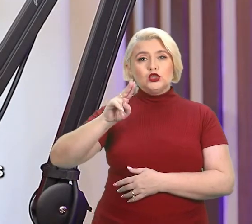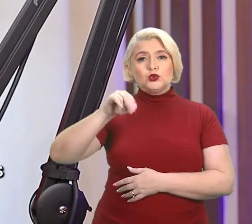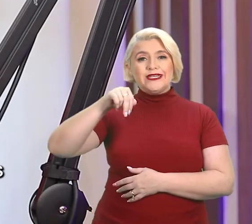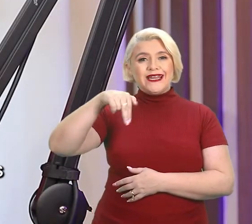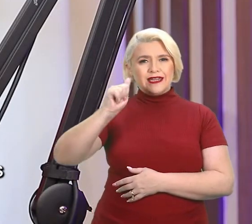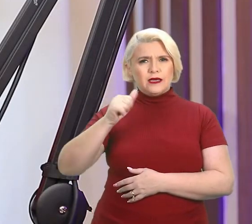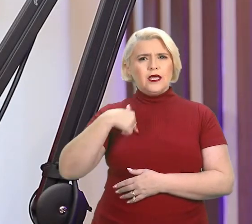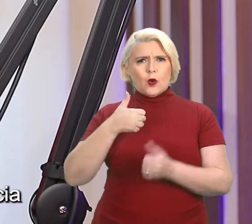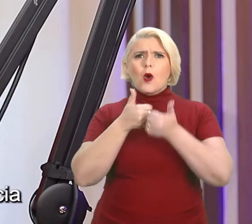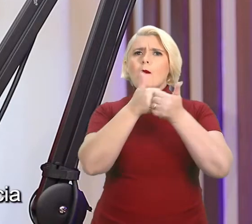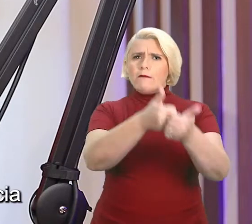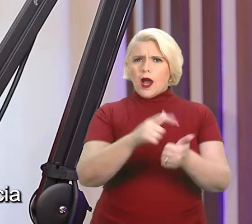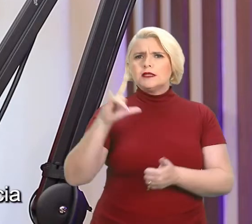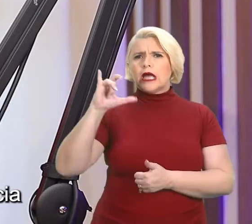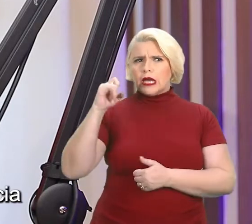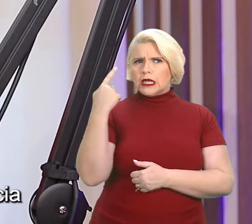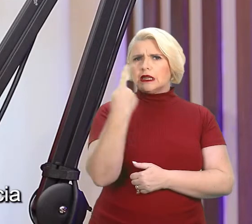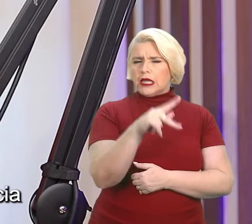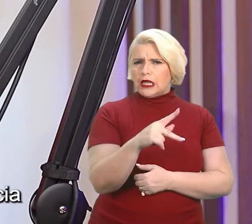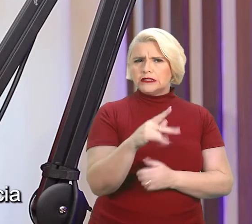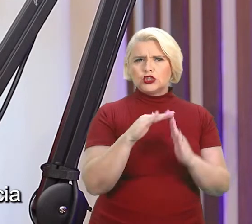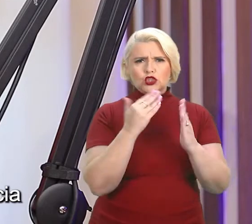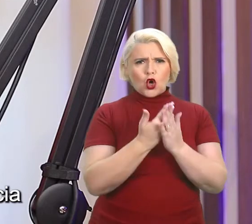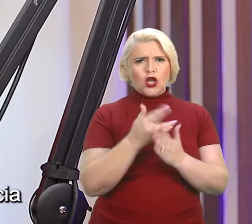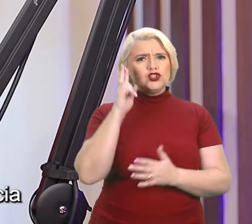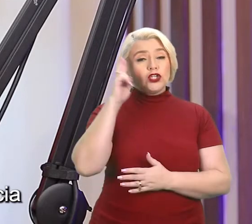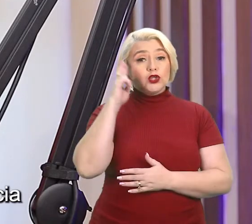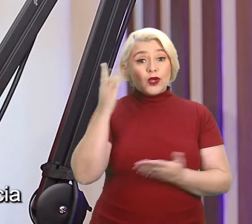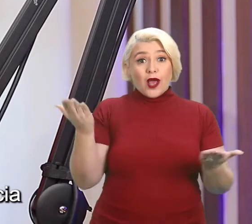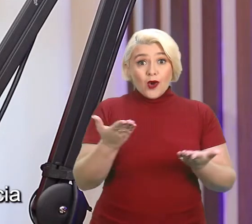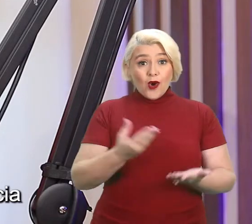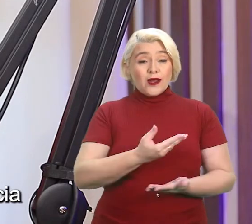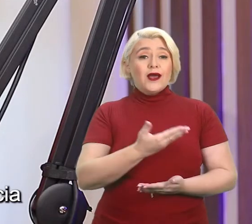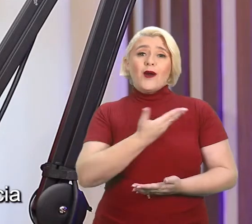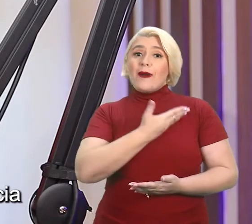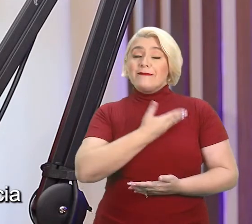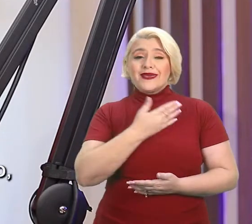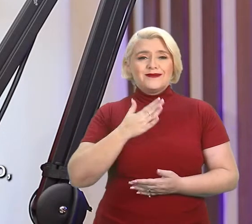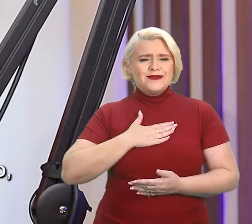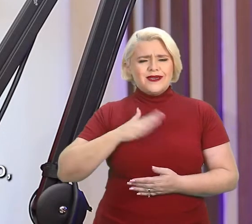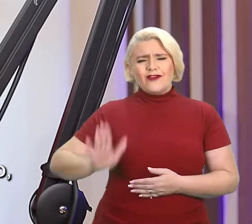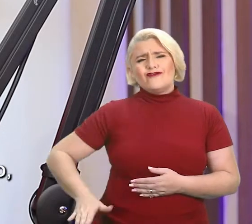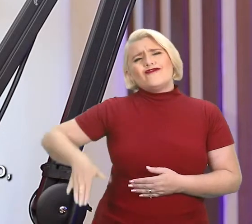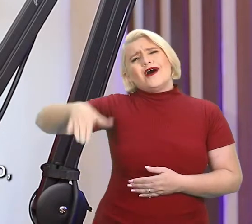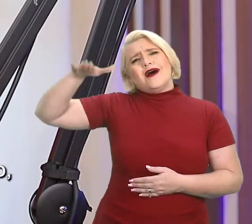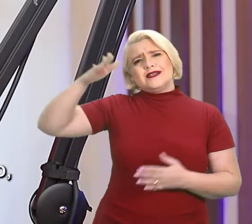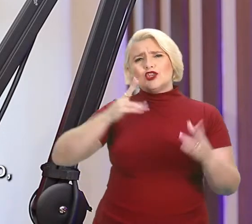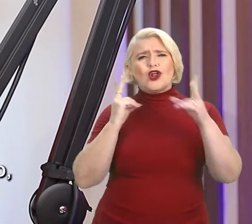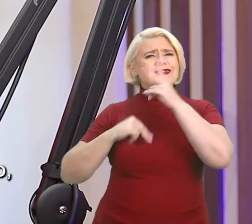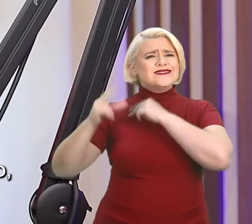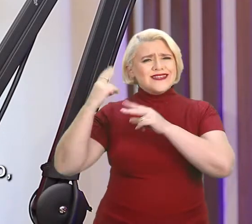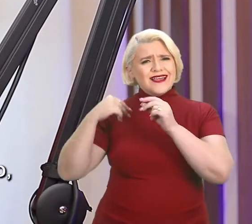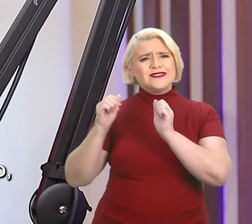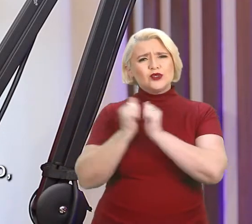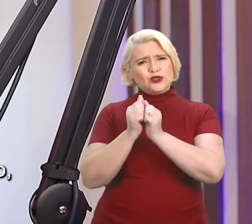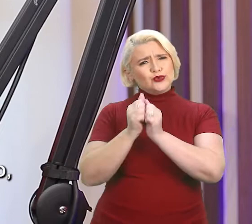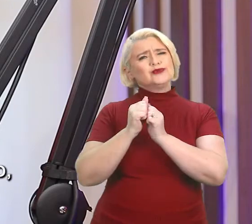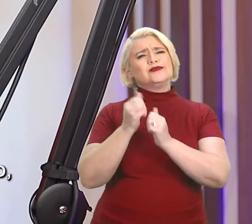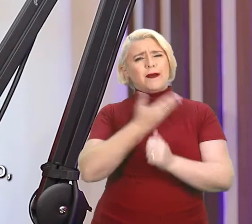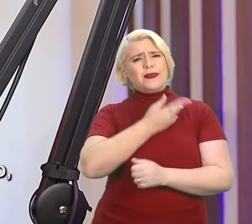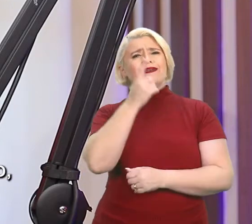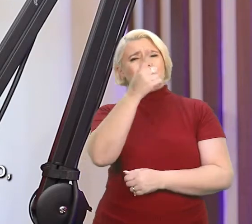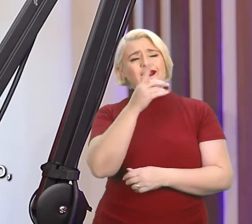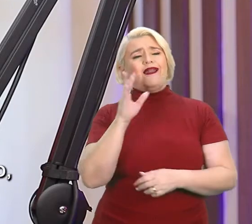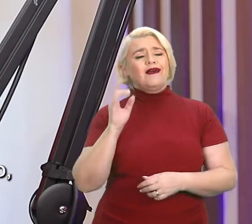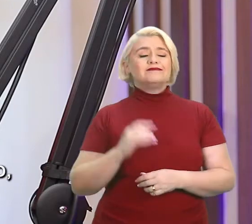lá e tudo mais. A diretora atualmente é uma amiga de infância né, da adolescência que eu fiz lá. E a gente